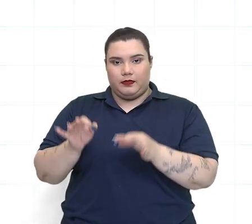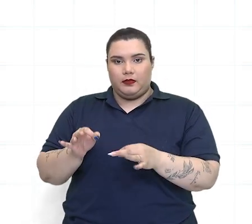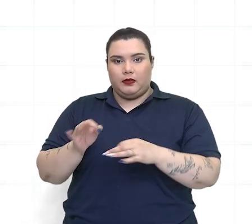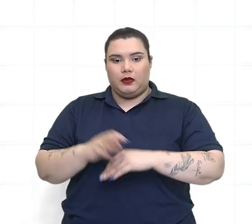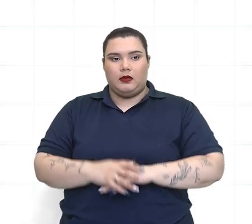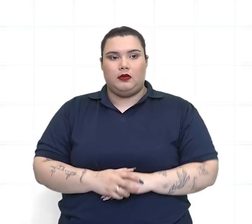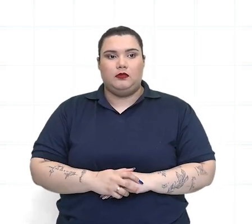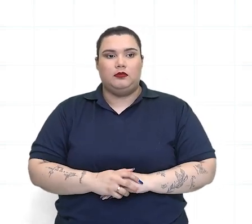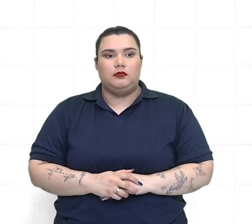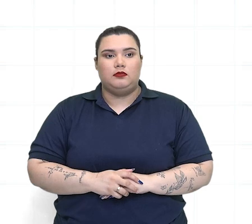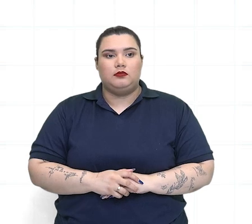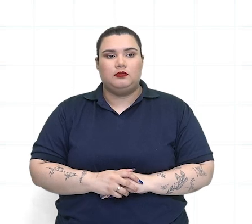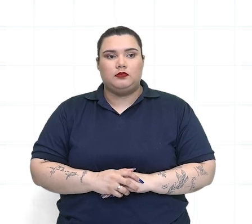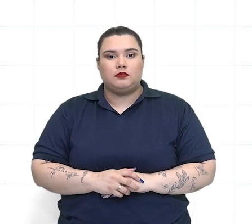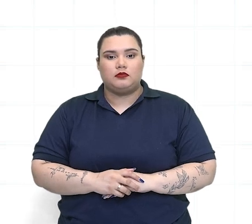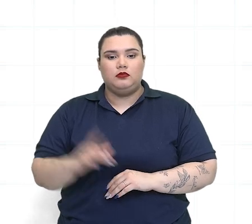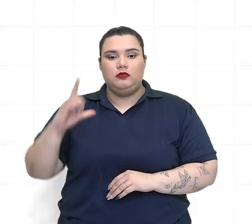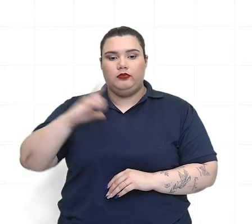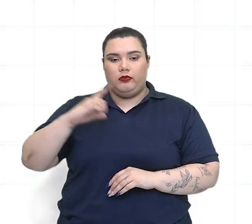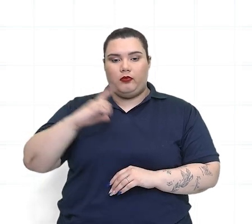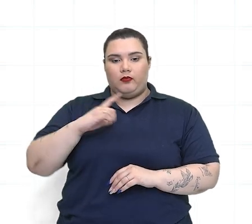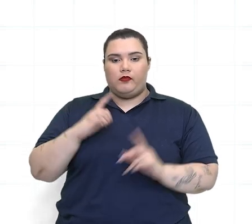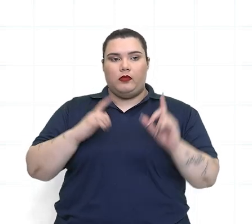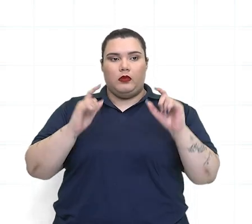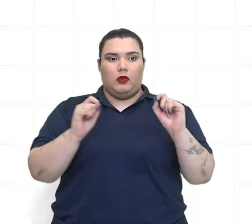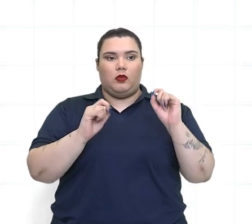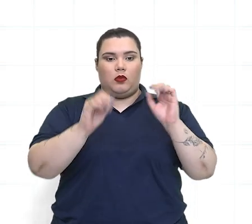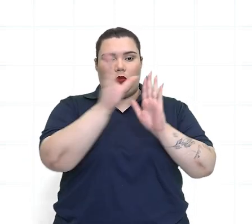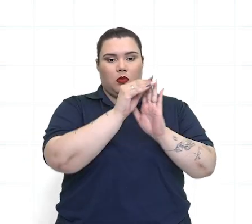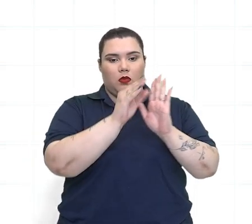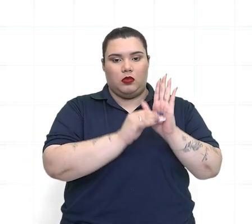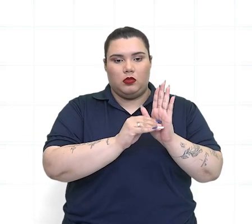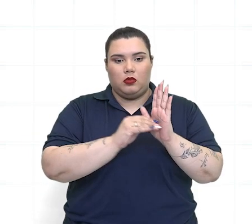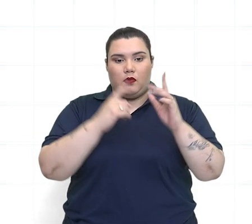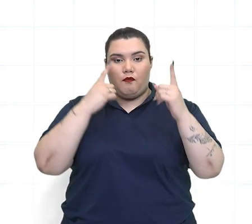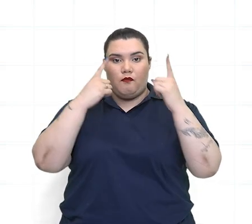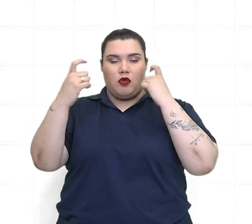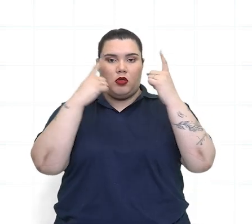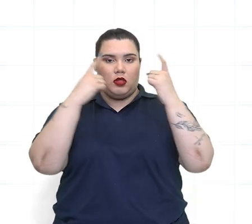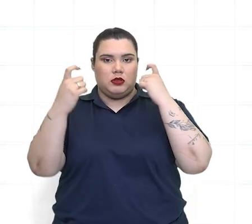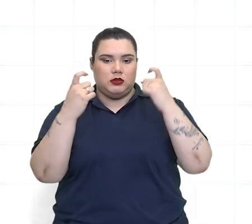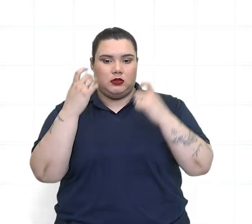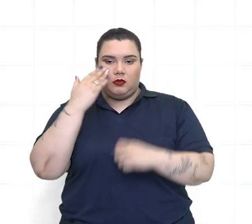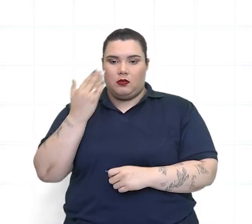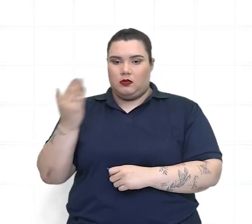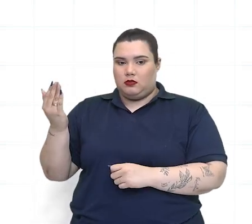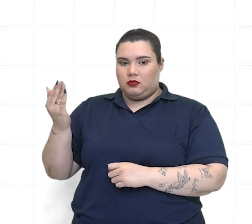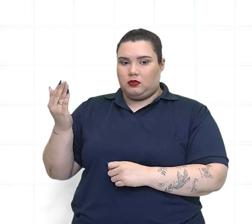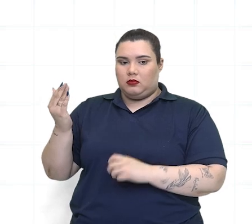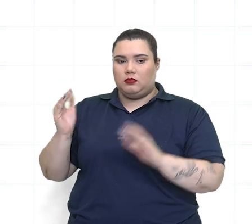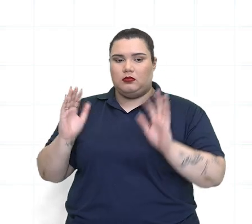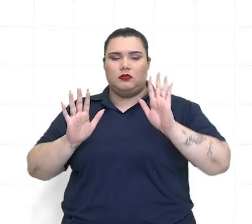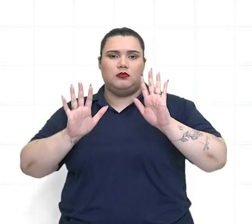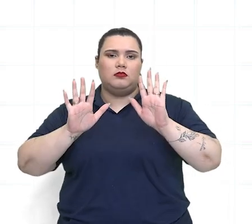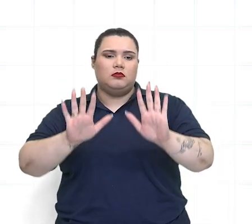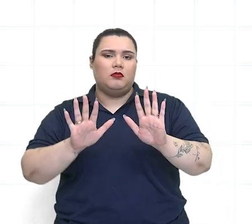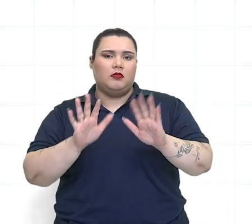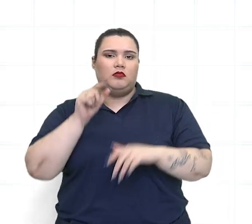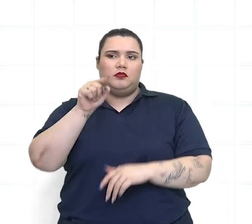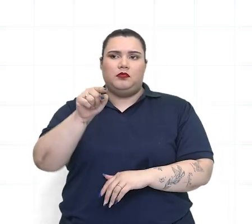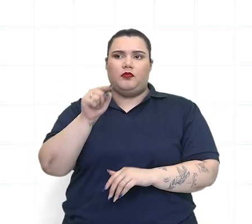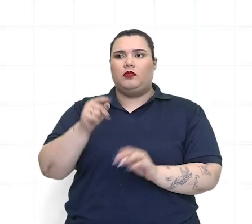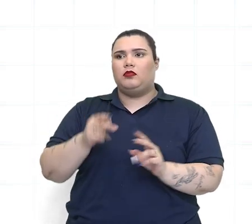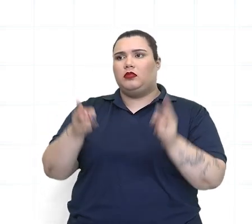ver aqui, temos, né, o assunto, violência, por exemplo. Será que você, né,